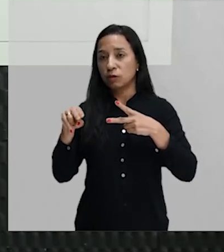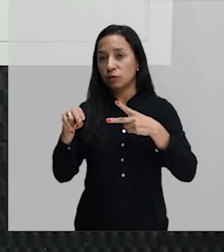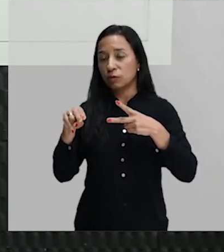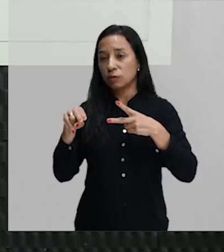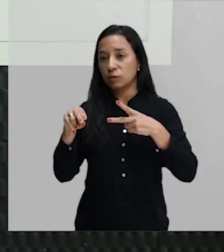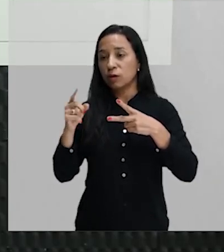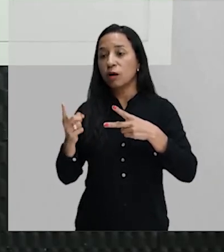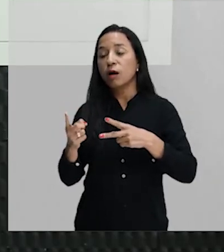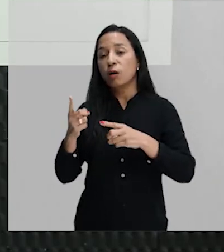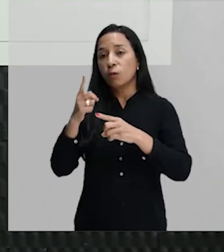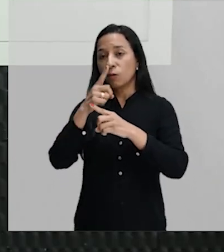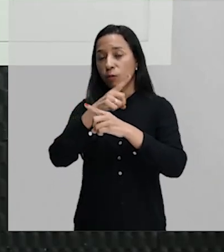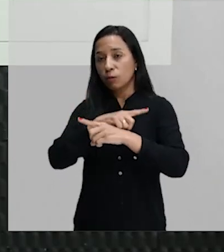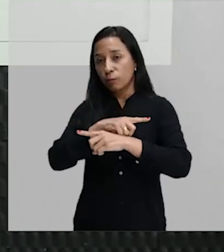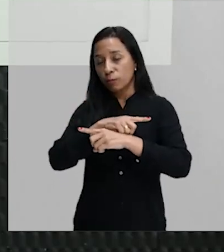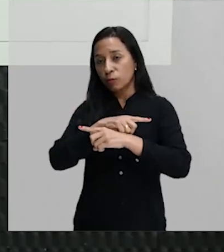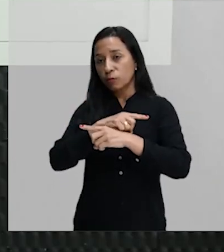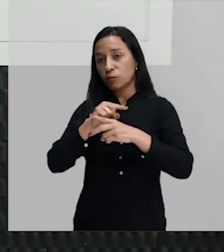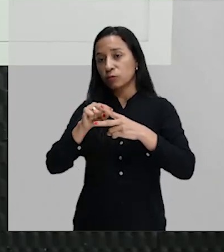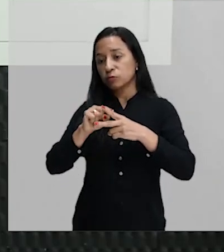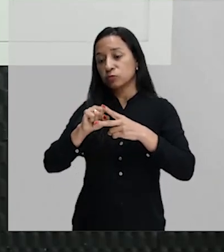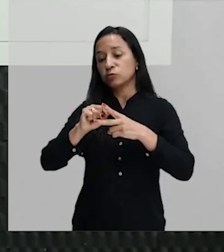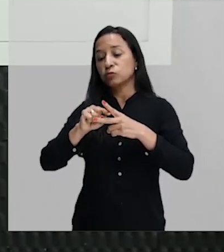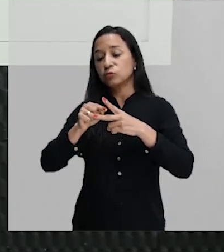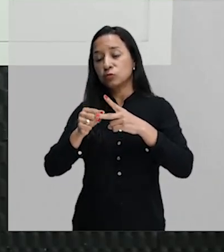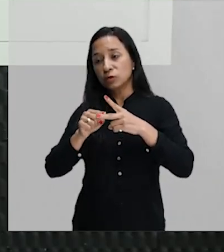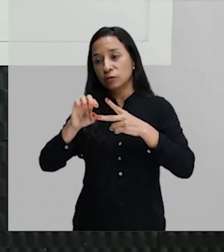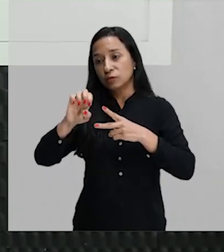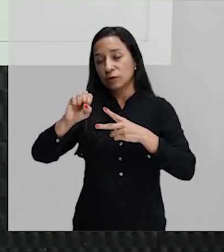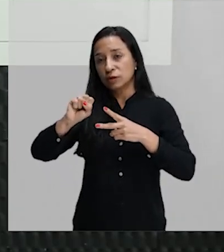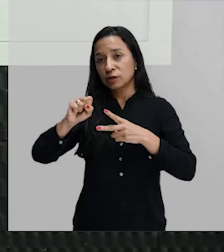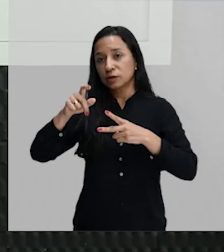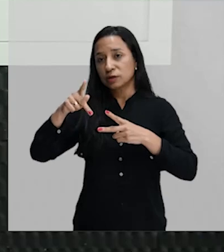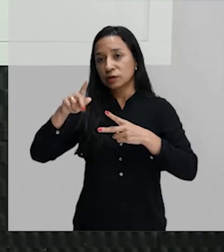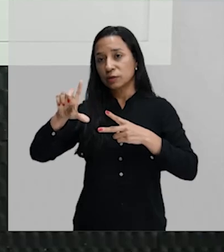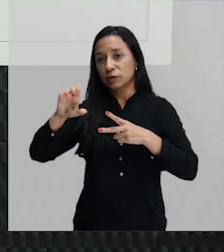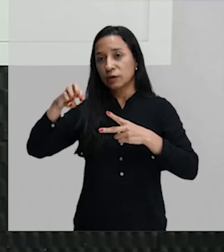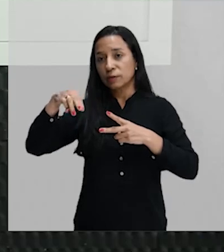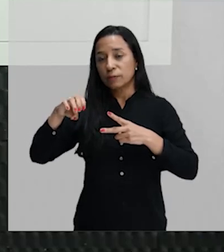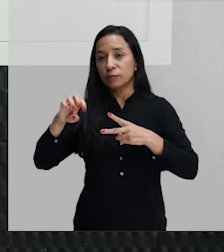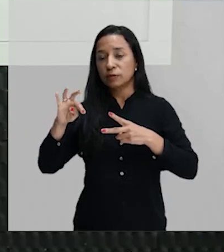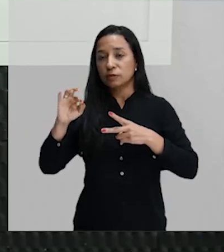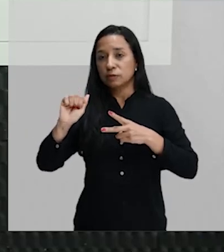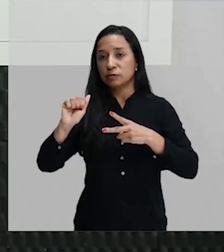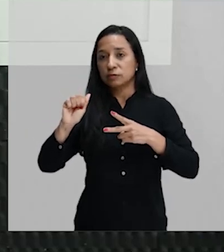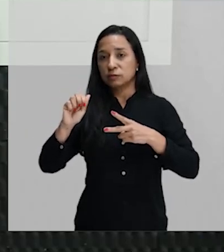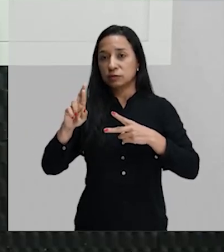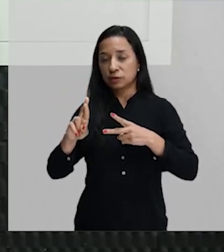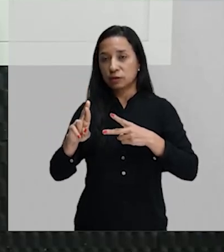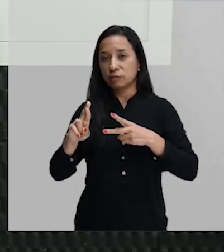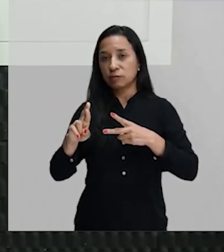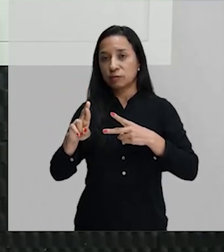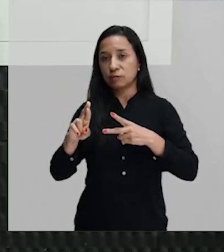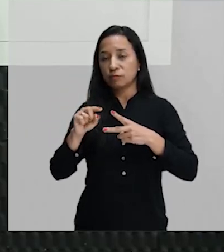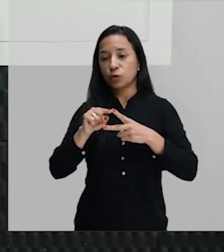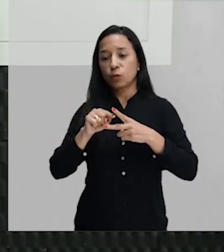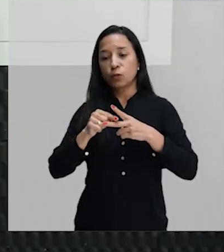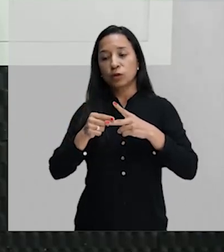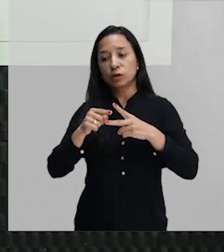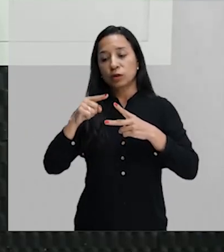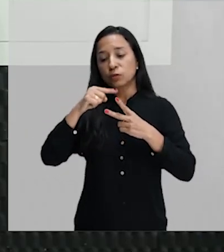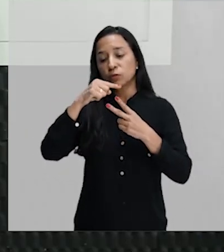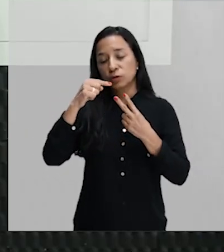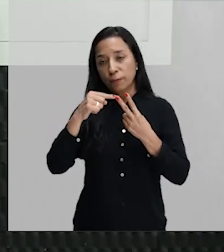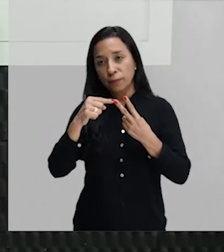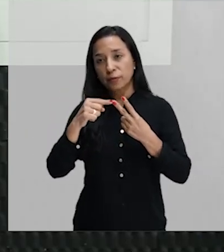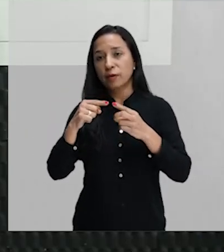ao oposto do seu ângulo explementar. Cosseno de π mais x vale menos o cosseno de